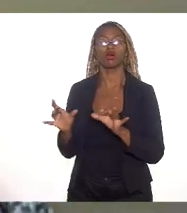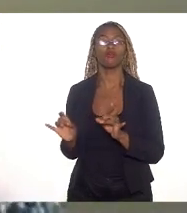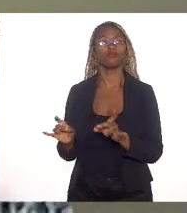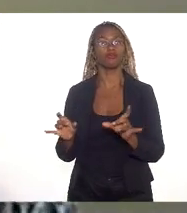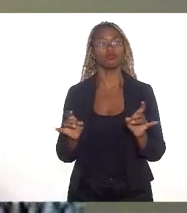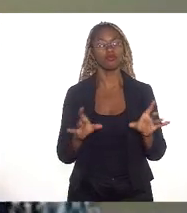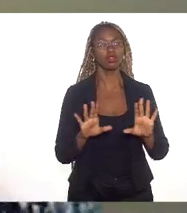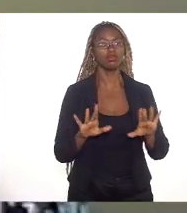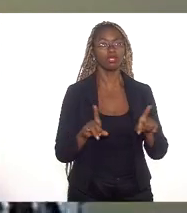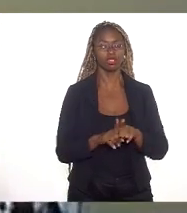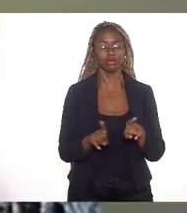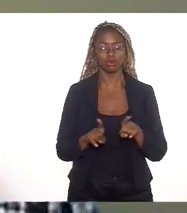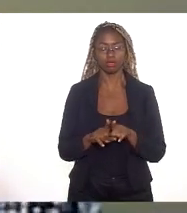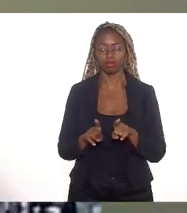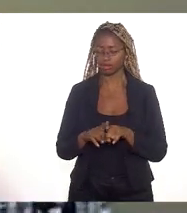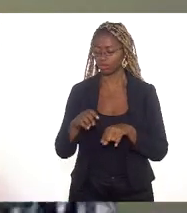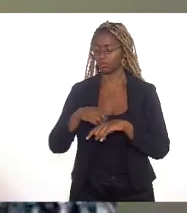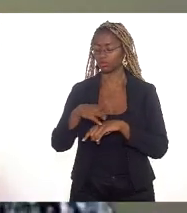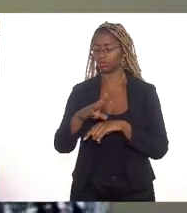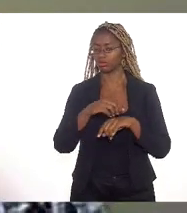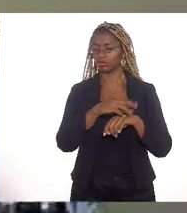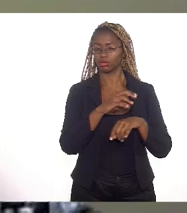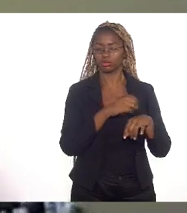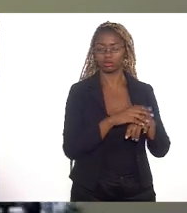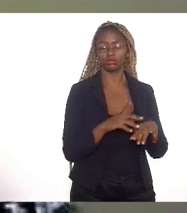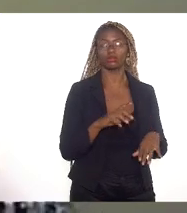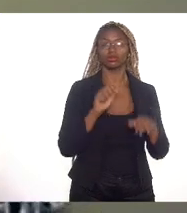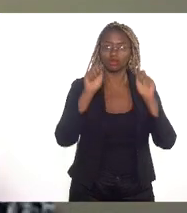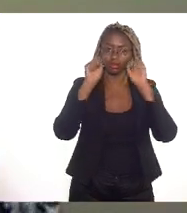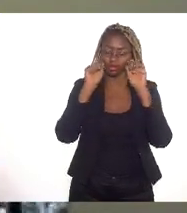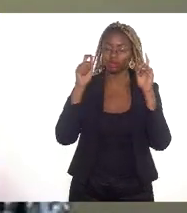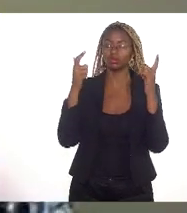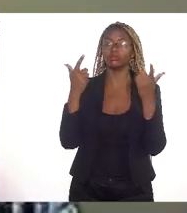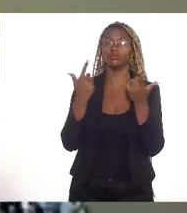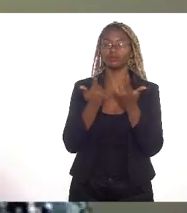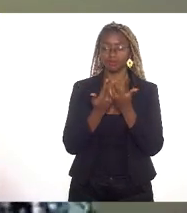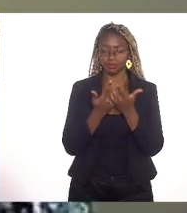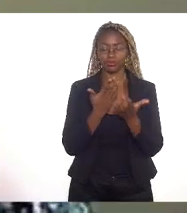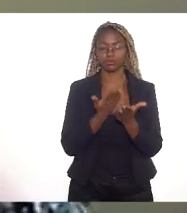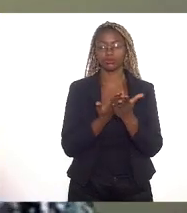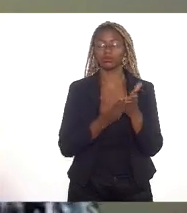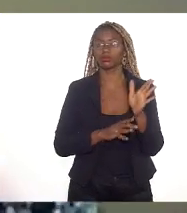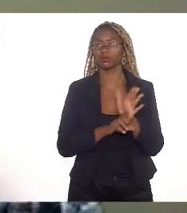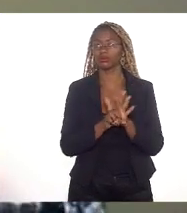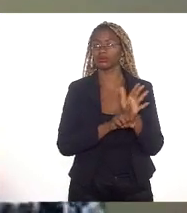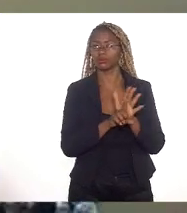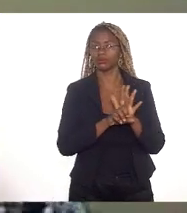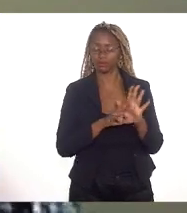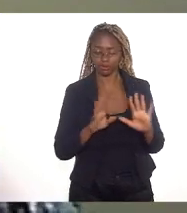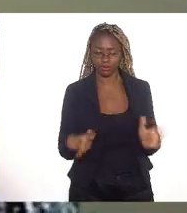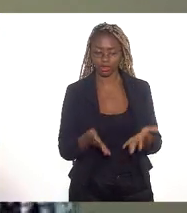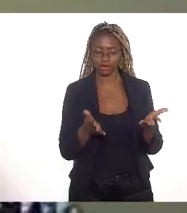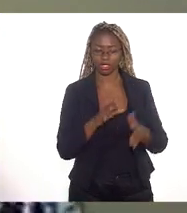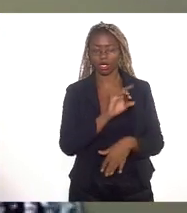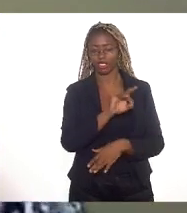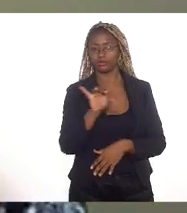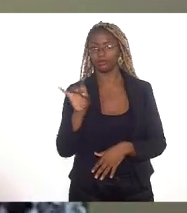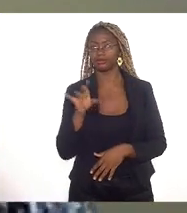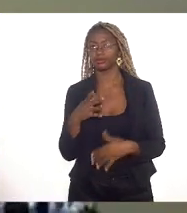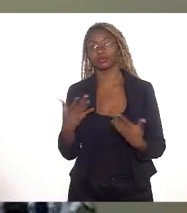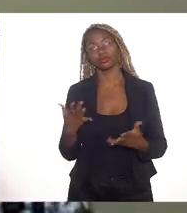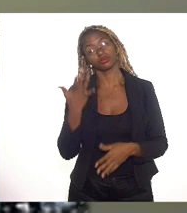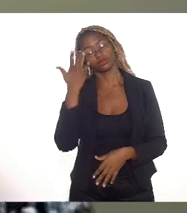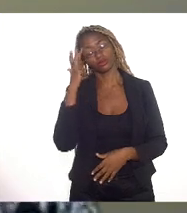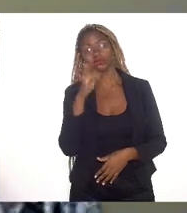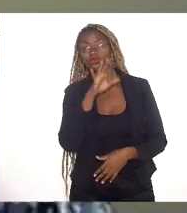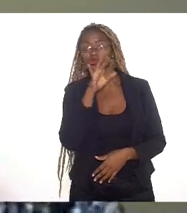o encaminhamento à Assembleia Legislativa, um estudo sobre cada incentivo. Então, achei muito ruim